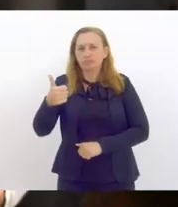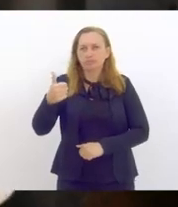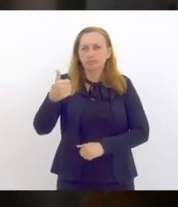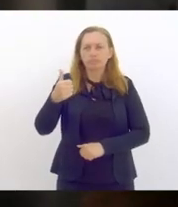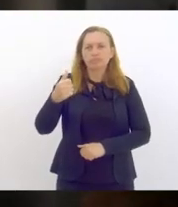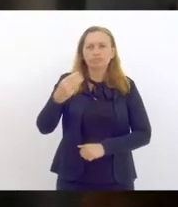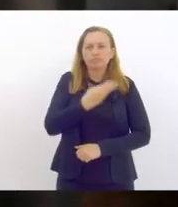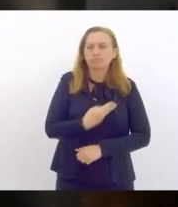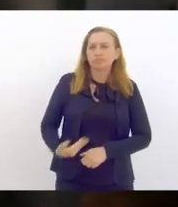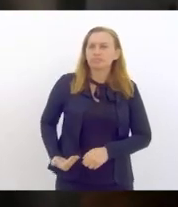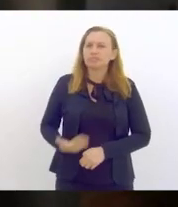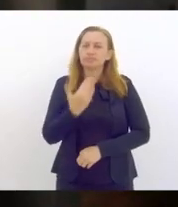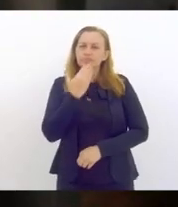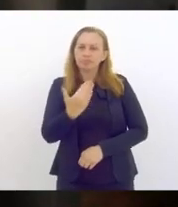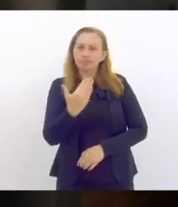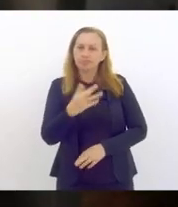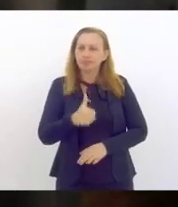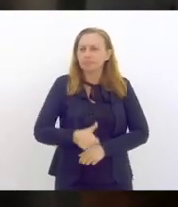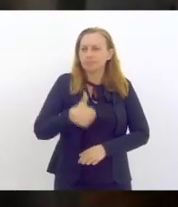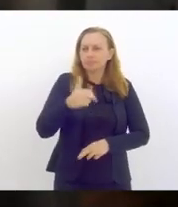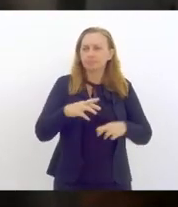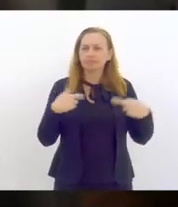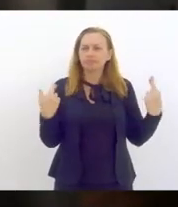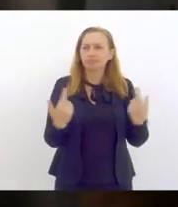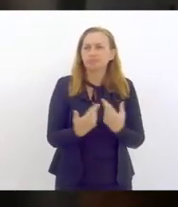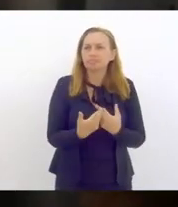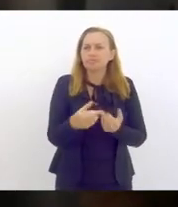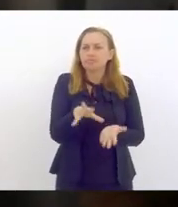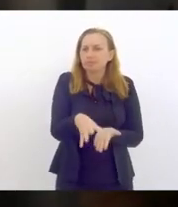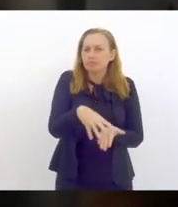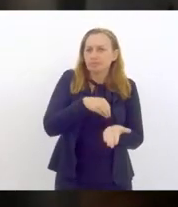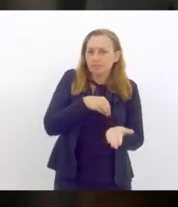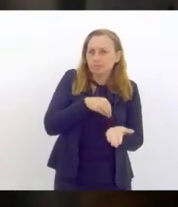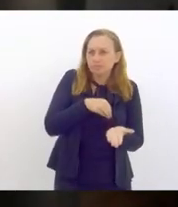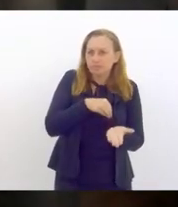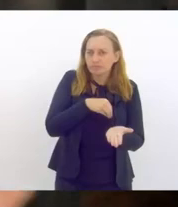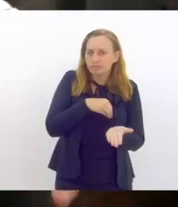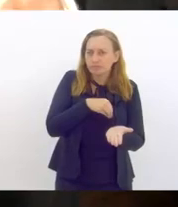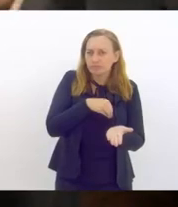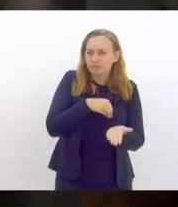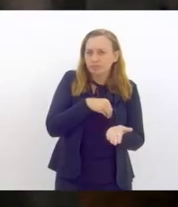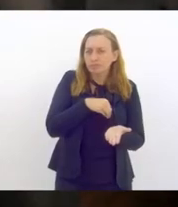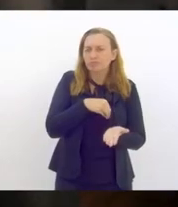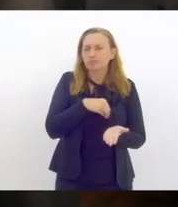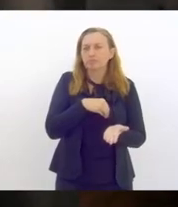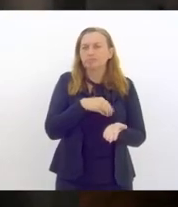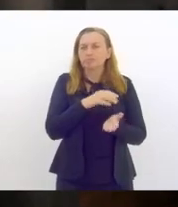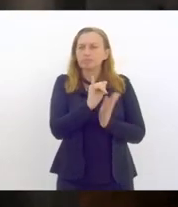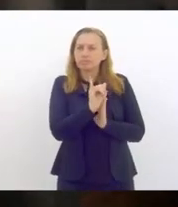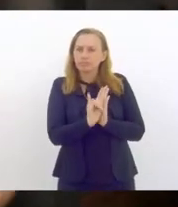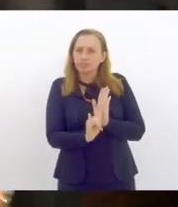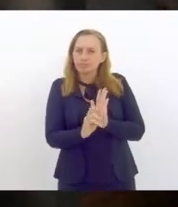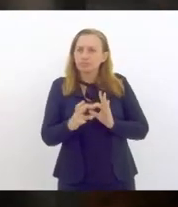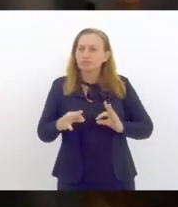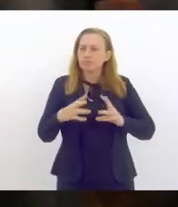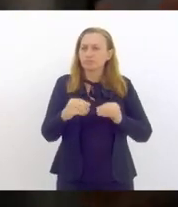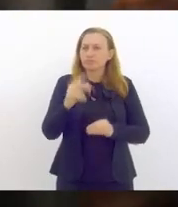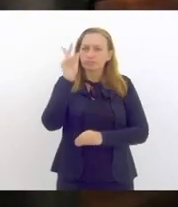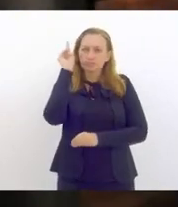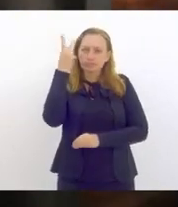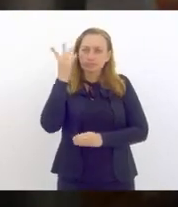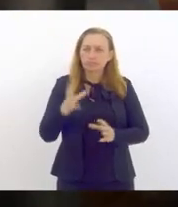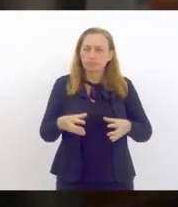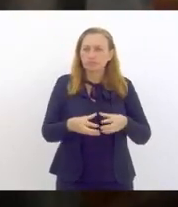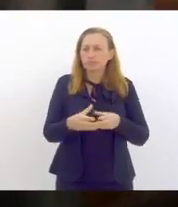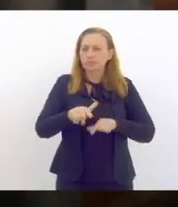solicitamos na primeira audiência a cópia do procedimento que narrou fez toda histórico desse grupo